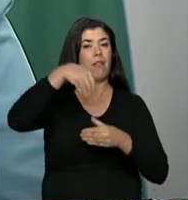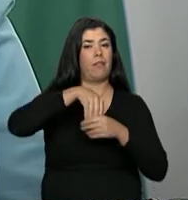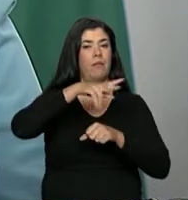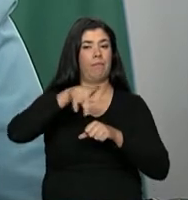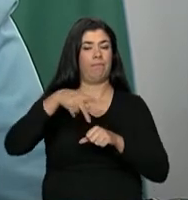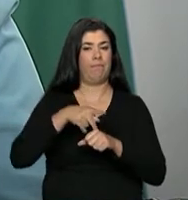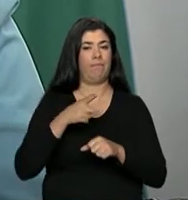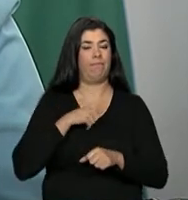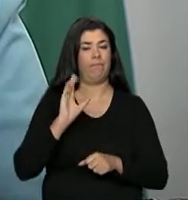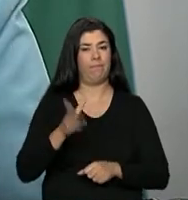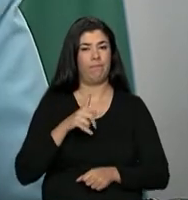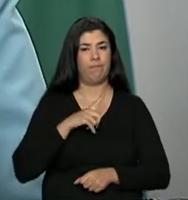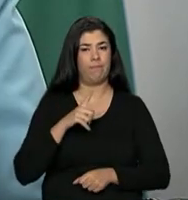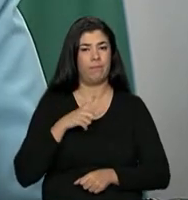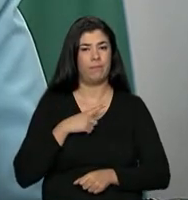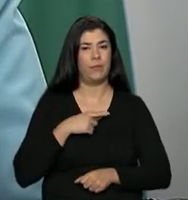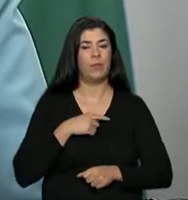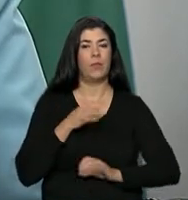tivemos